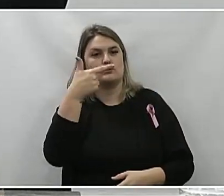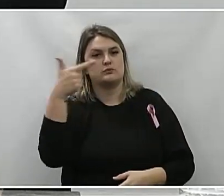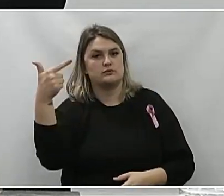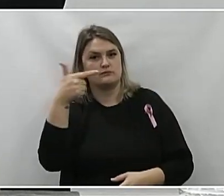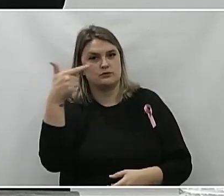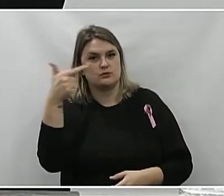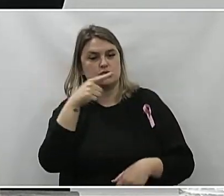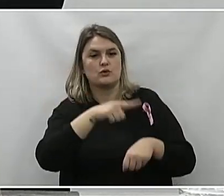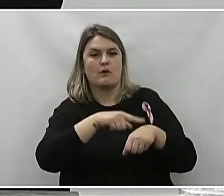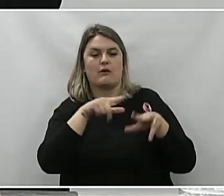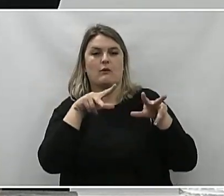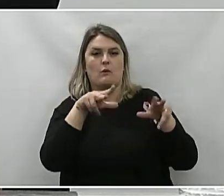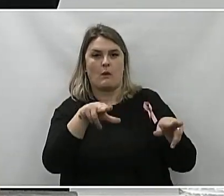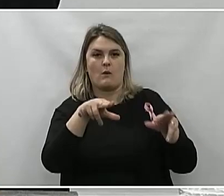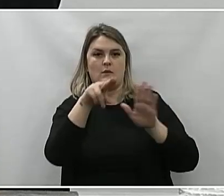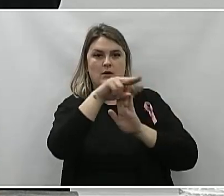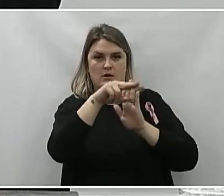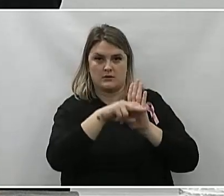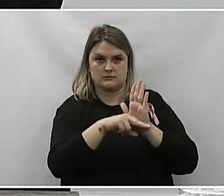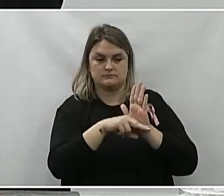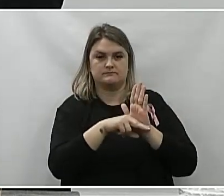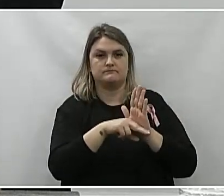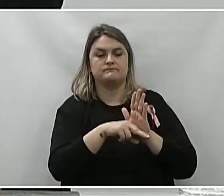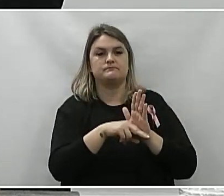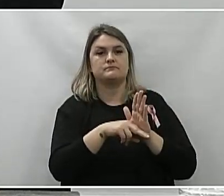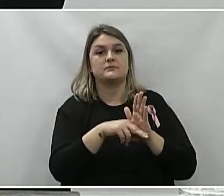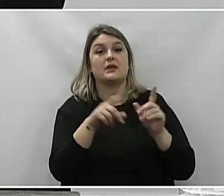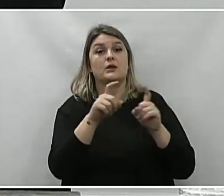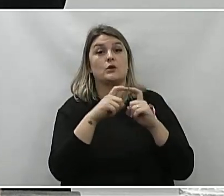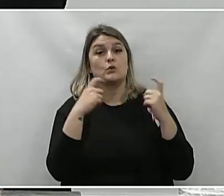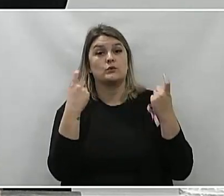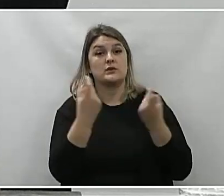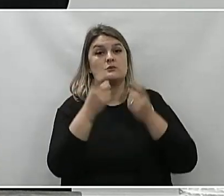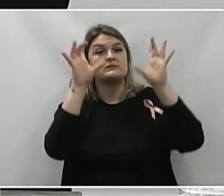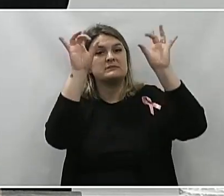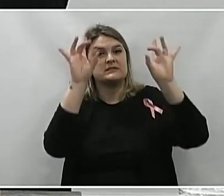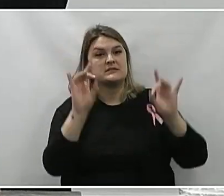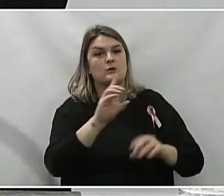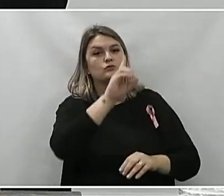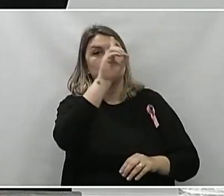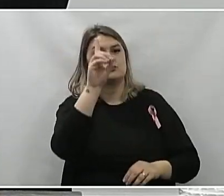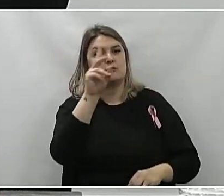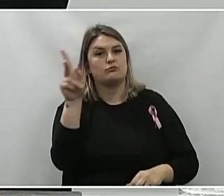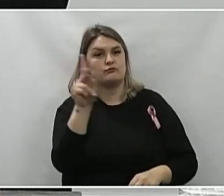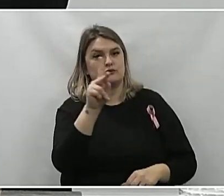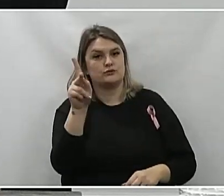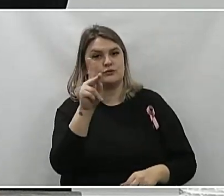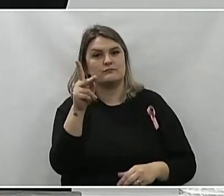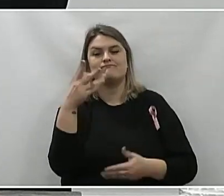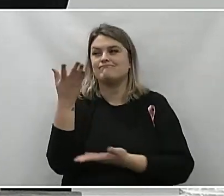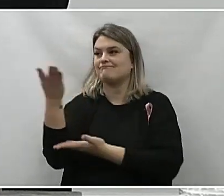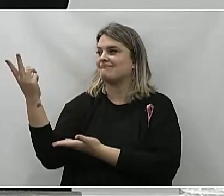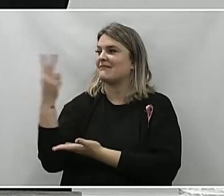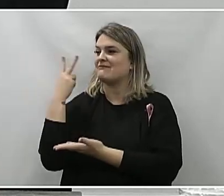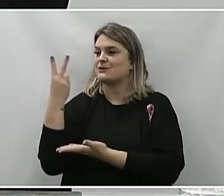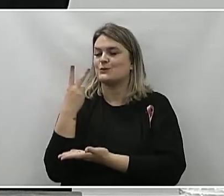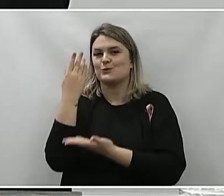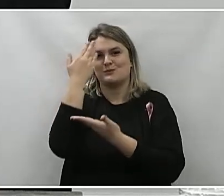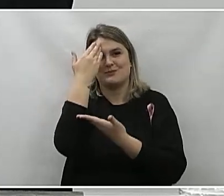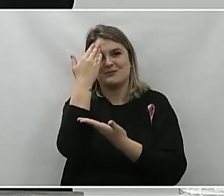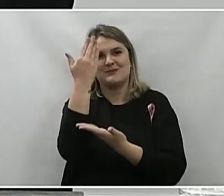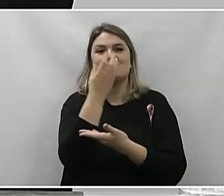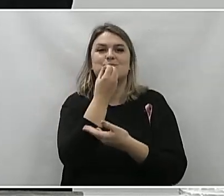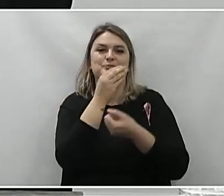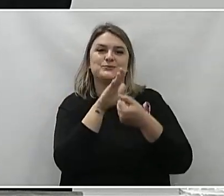2022 em horário regimental sessão é essa alusiva o dia do professor senhores vereadores Muito